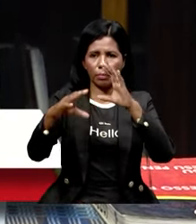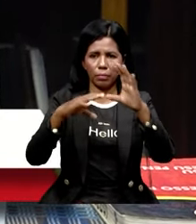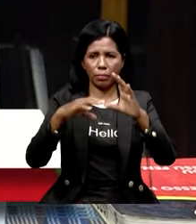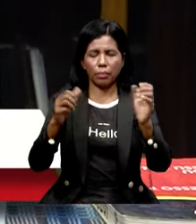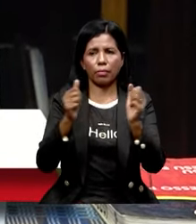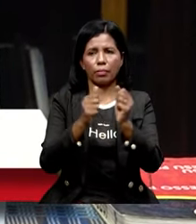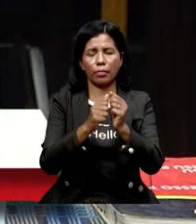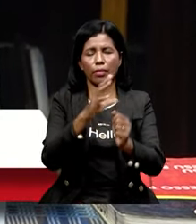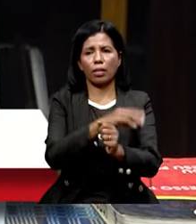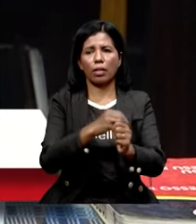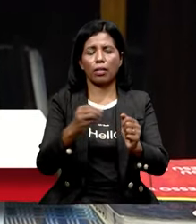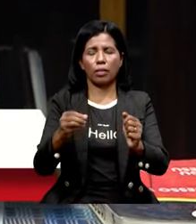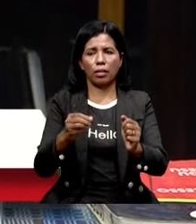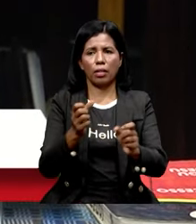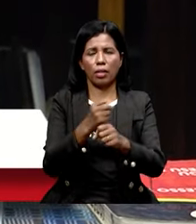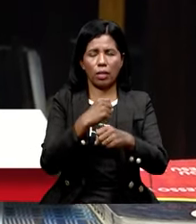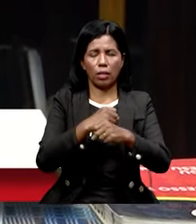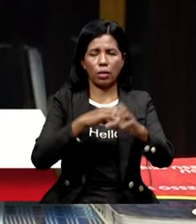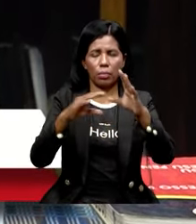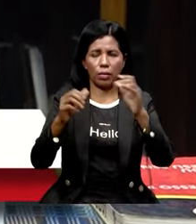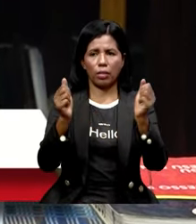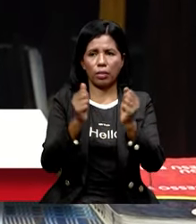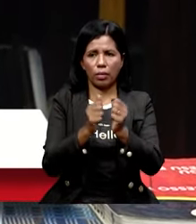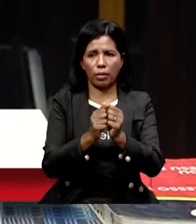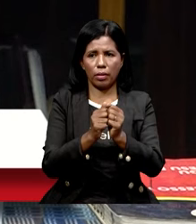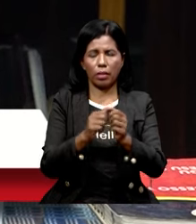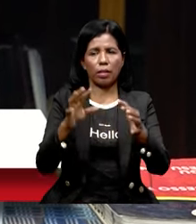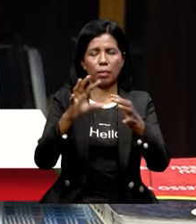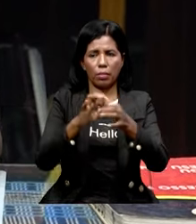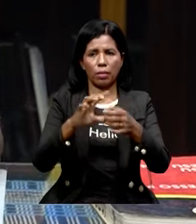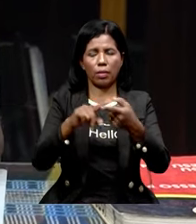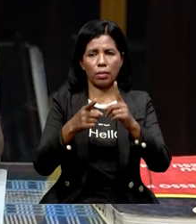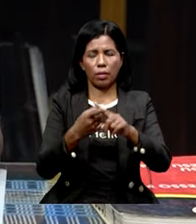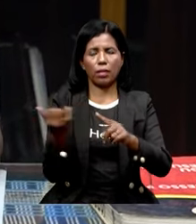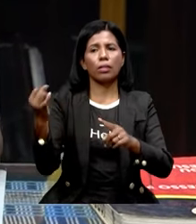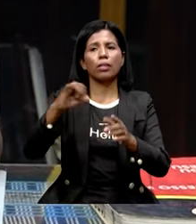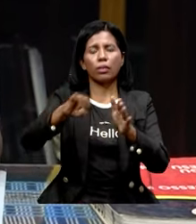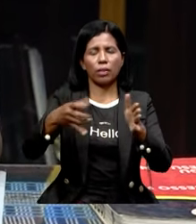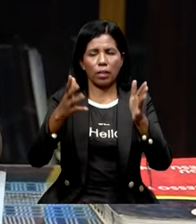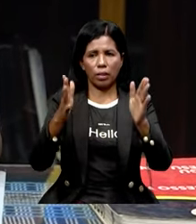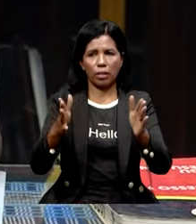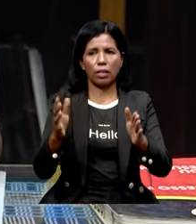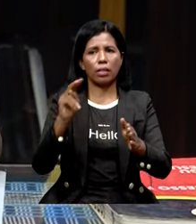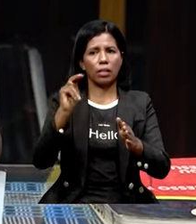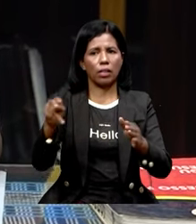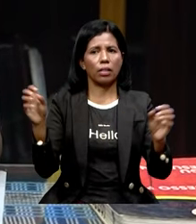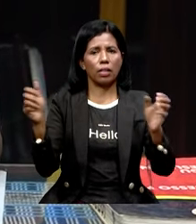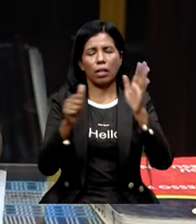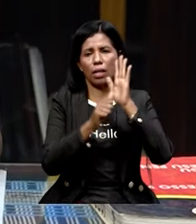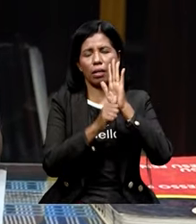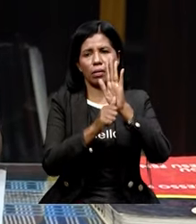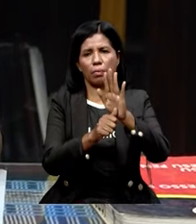tem a patrulha de comunicação com membro, com colega jornalista Irané, só que minha la